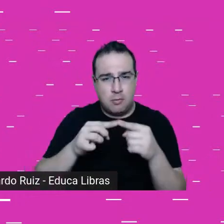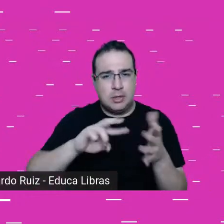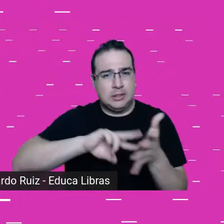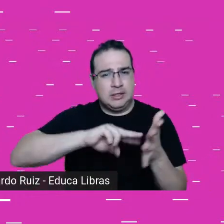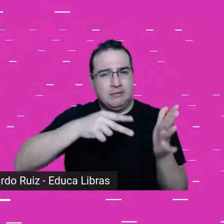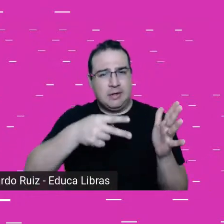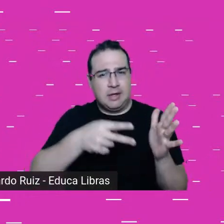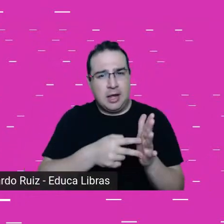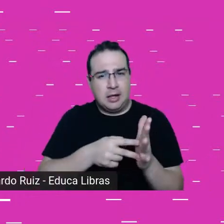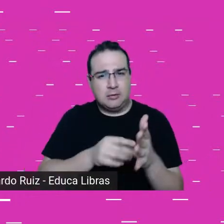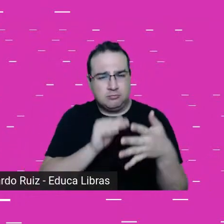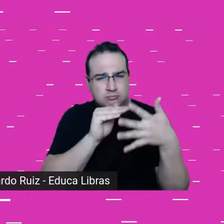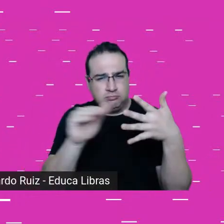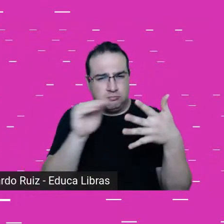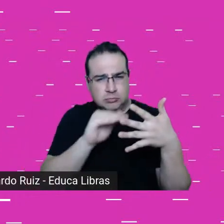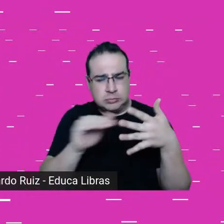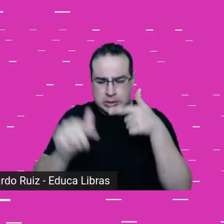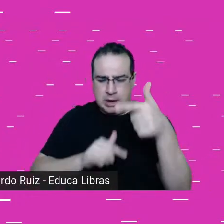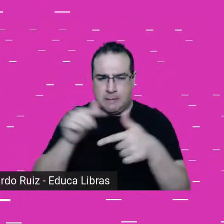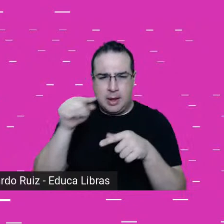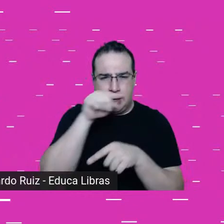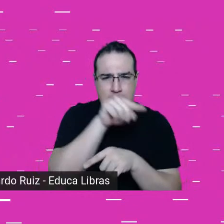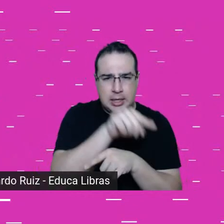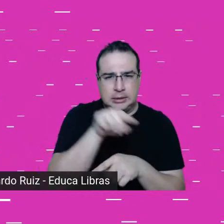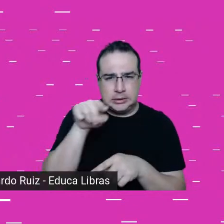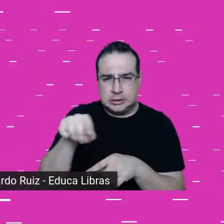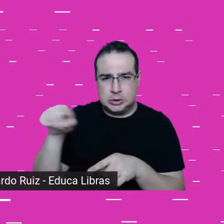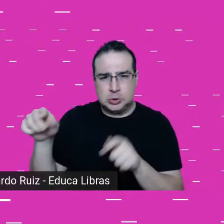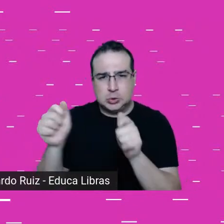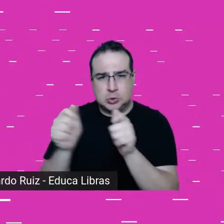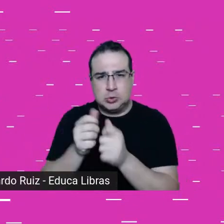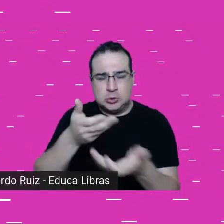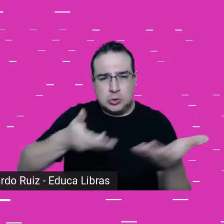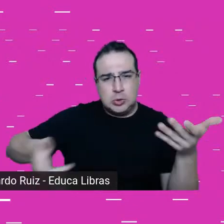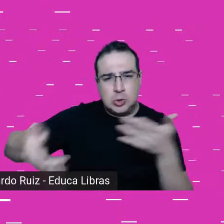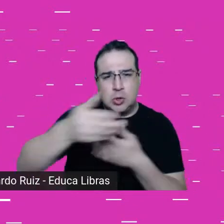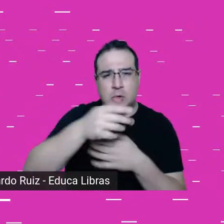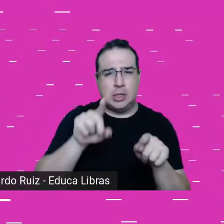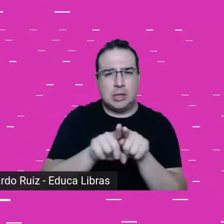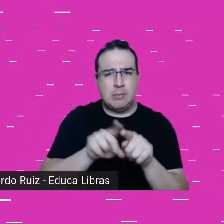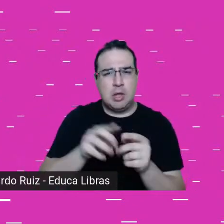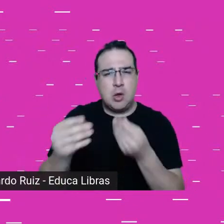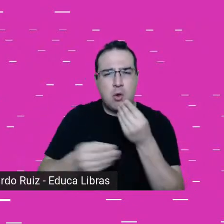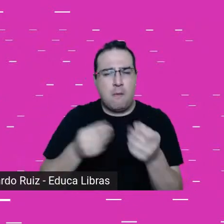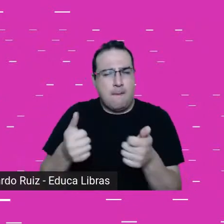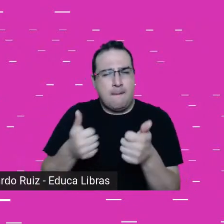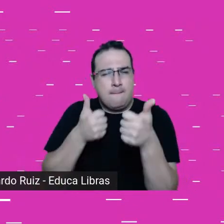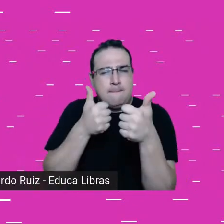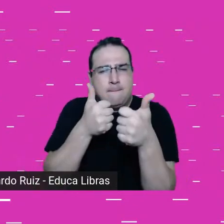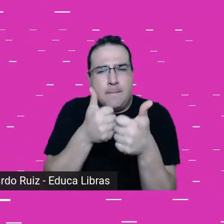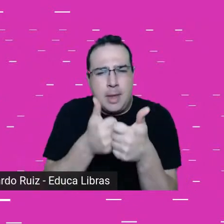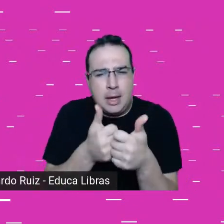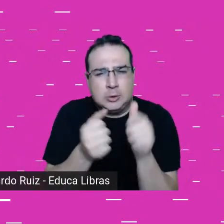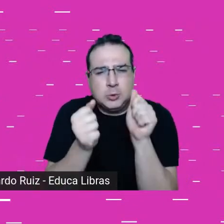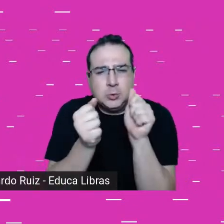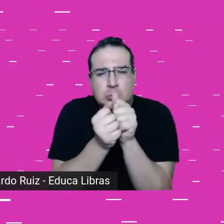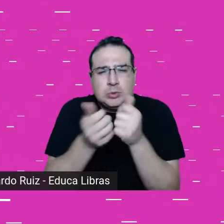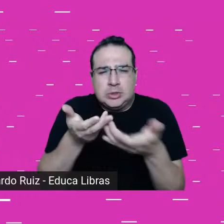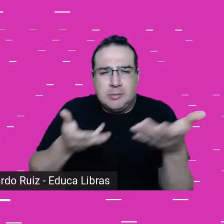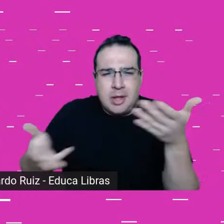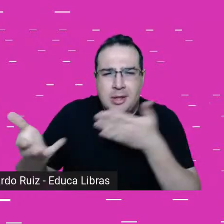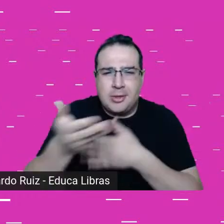eixo temático e transversal das ações do CPT, propondo aí uma aproximação, um íntimo diálogo